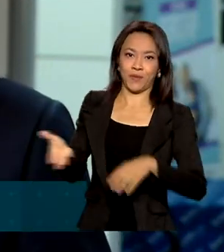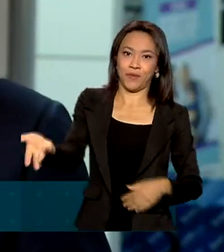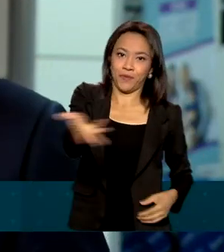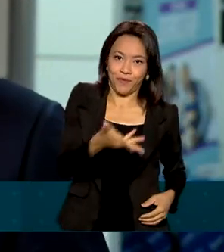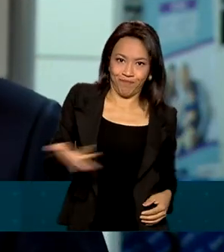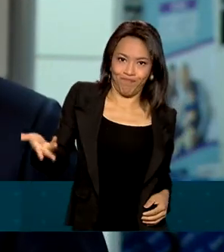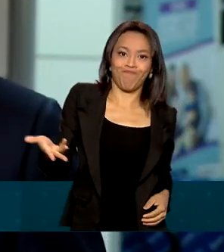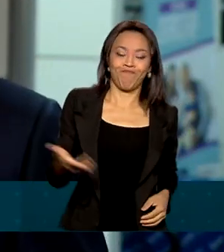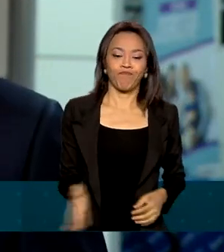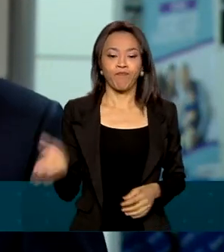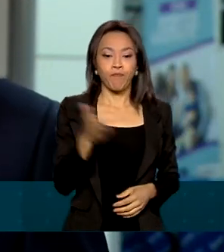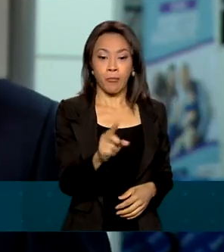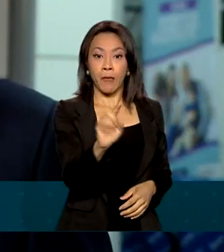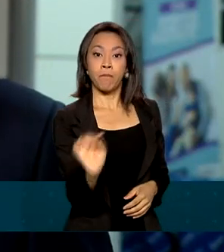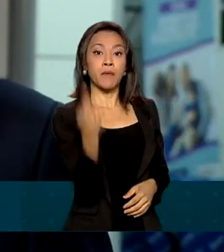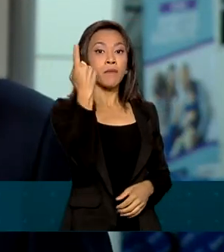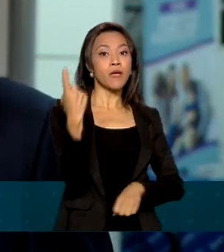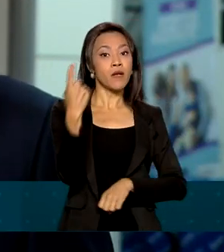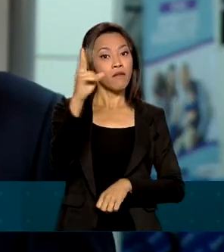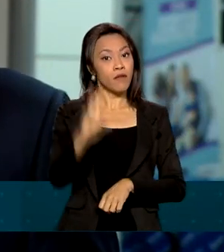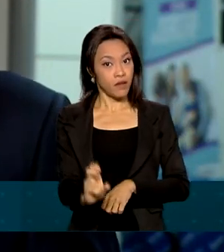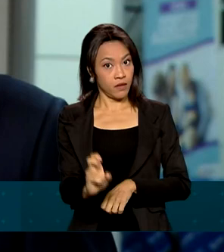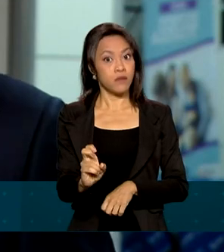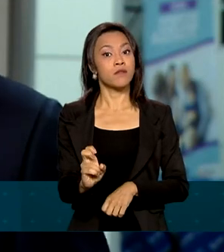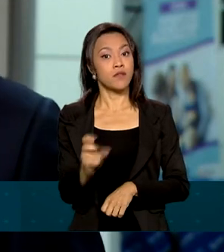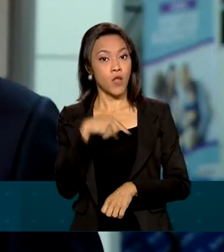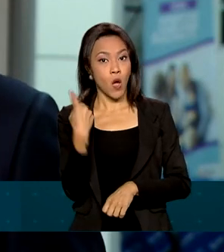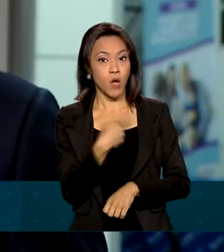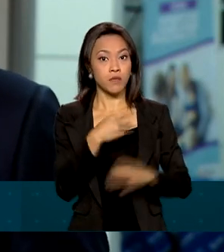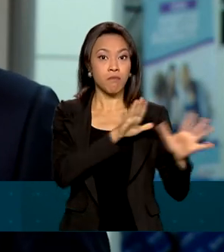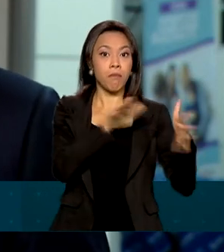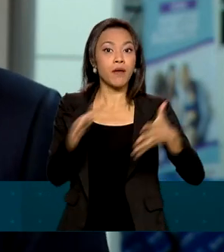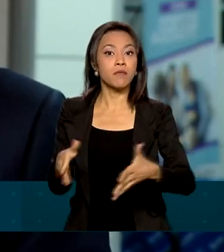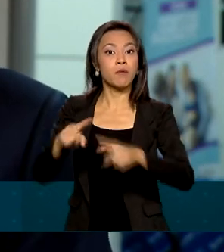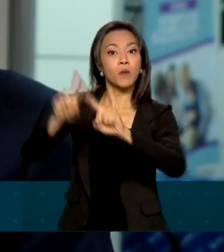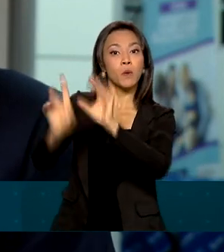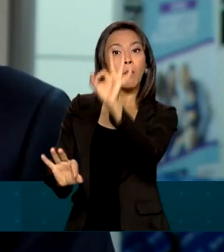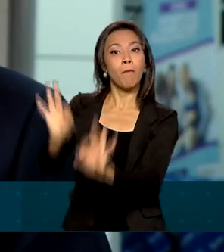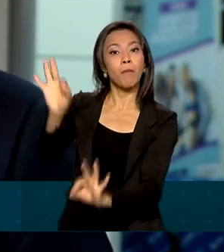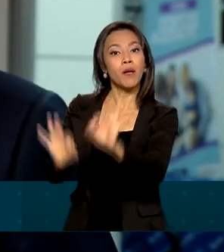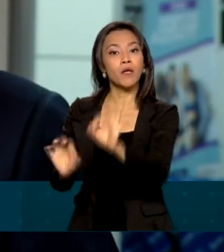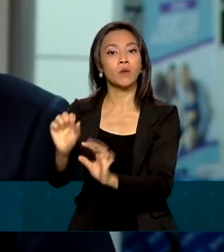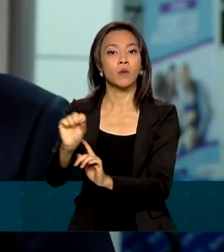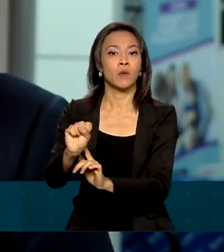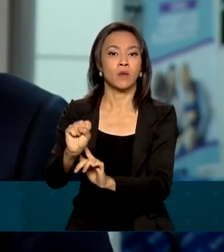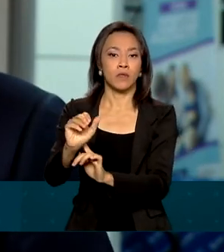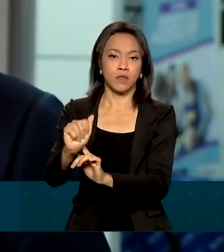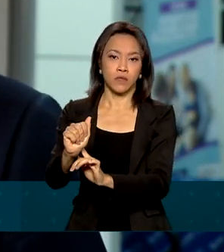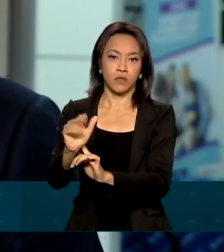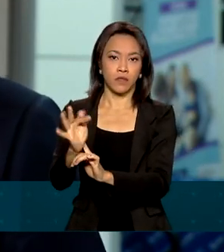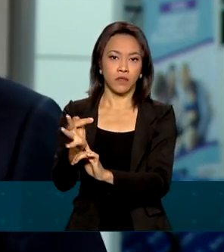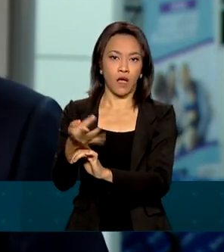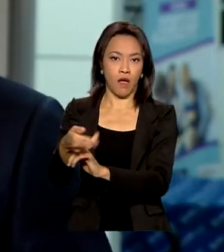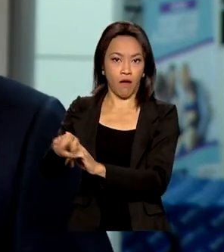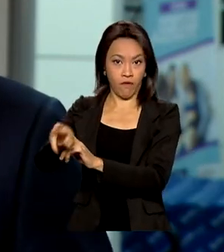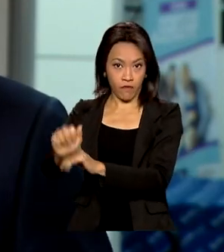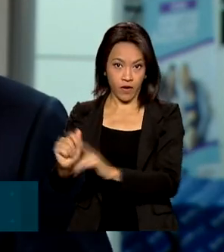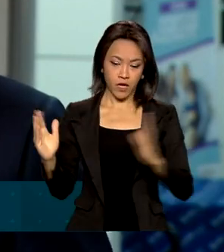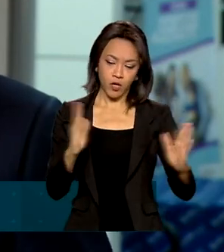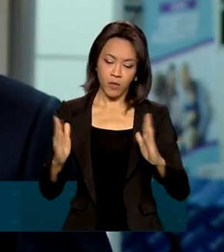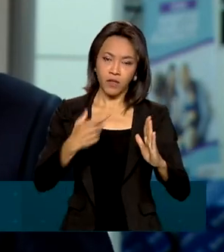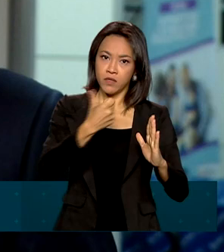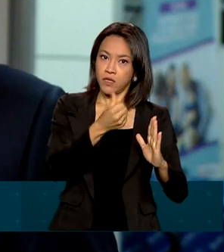da Caixa Econômica nós fazemos parte do plano Safra e dever e nos próximos seis meses